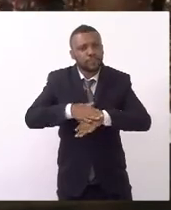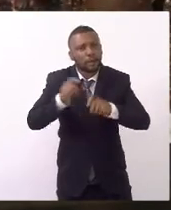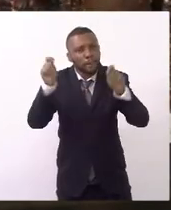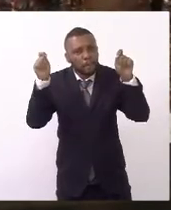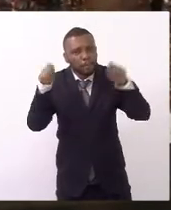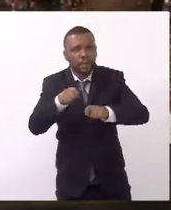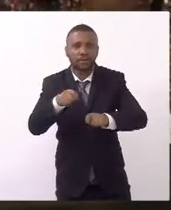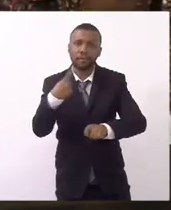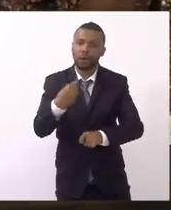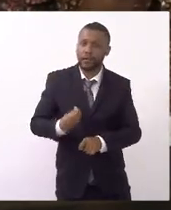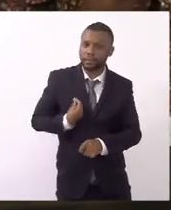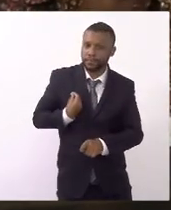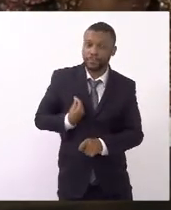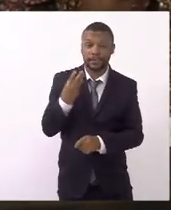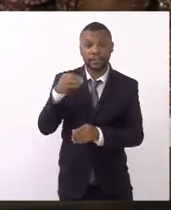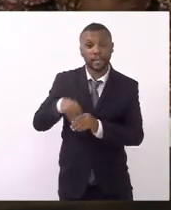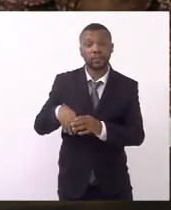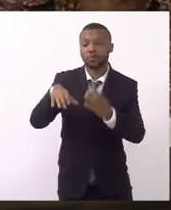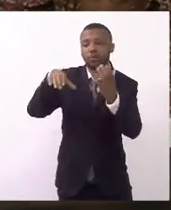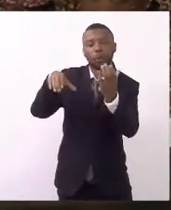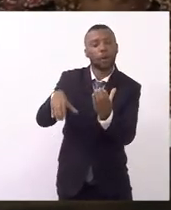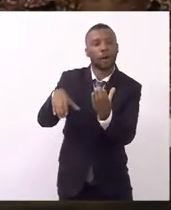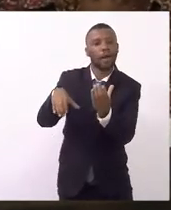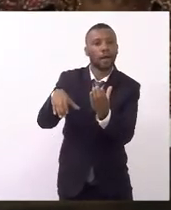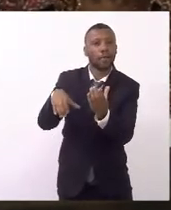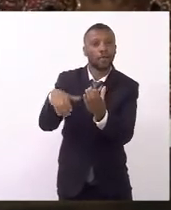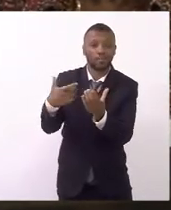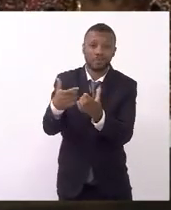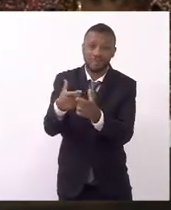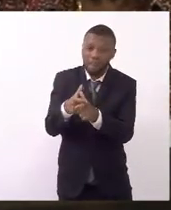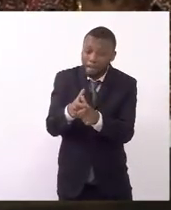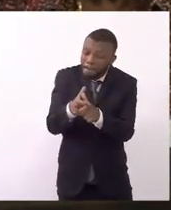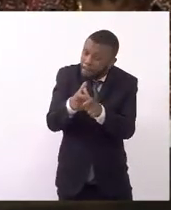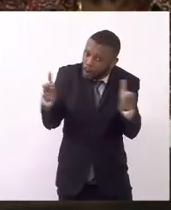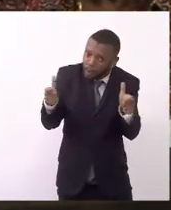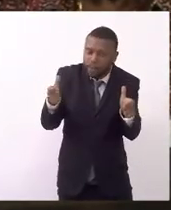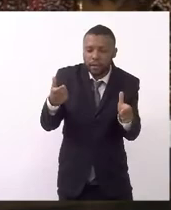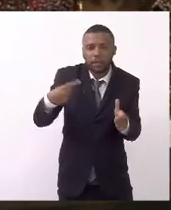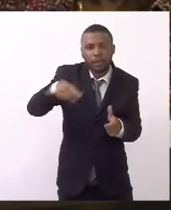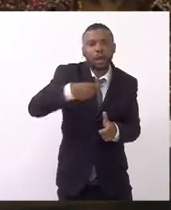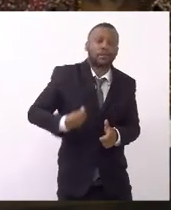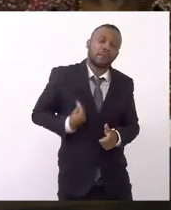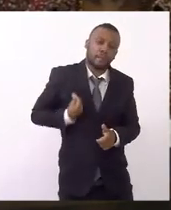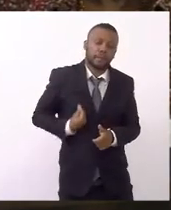resistência no Congresso Nacional Muitas delas estão aqui presentes